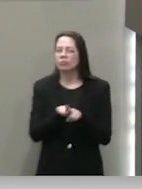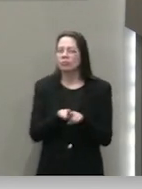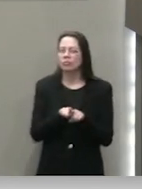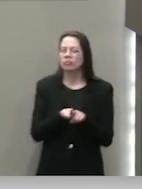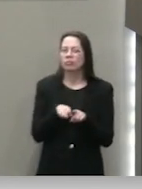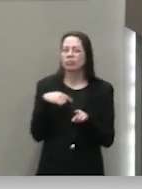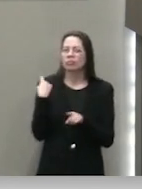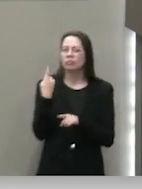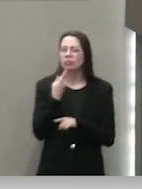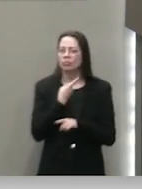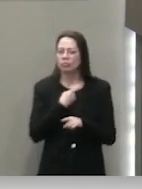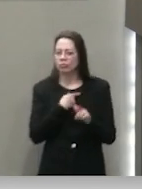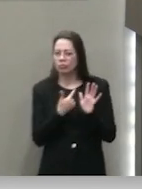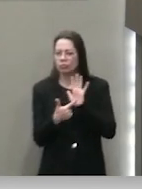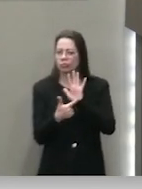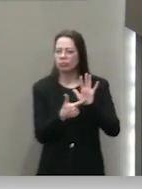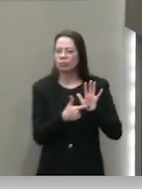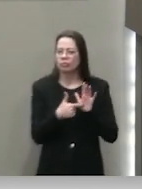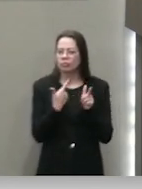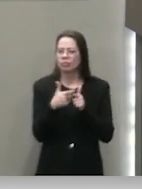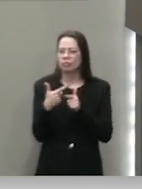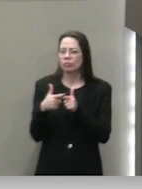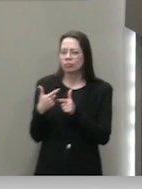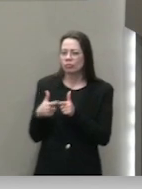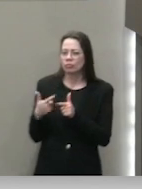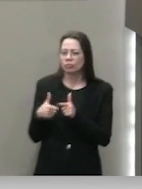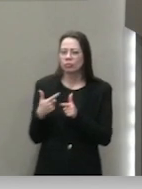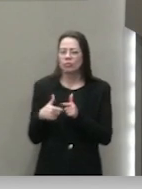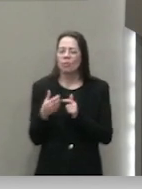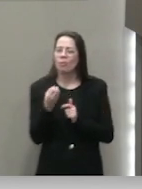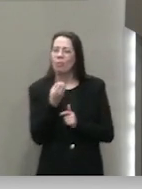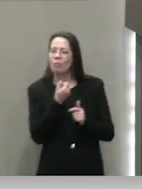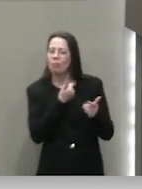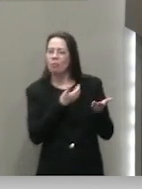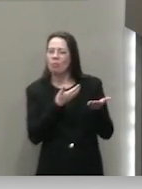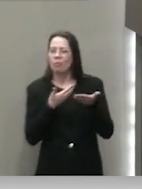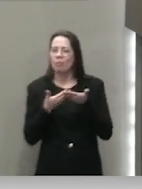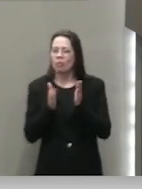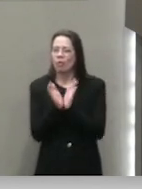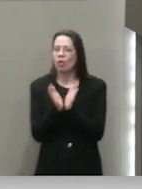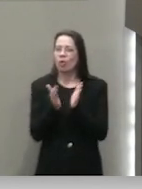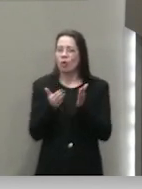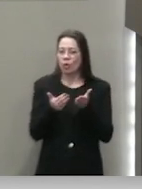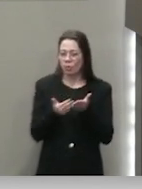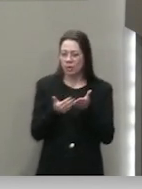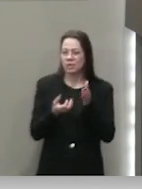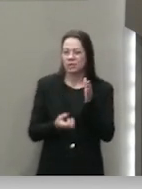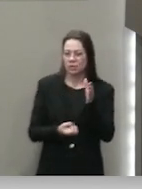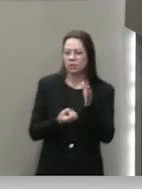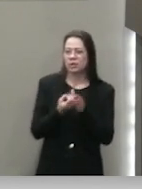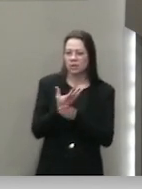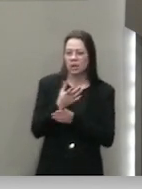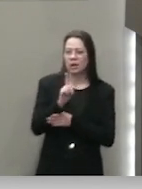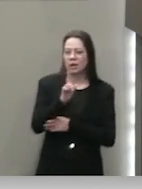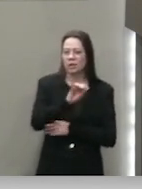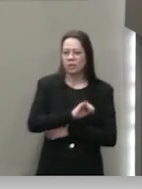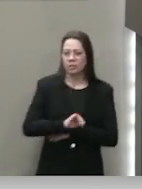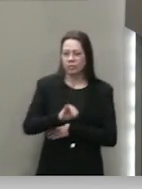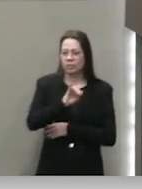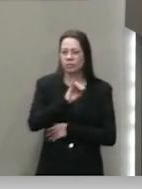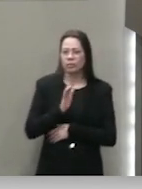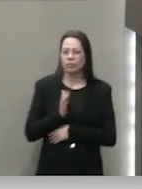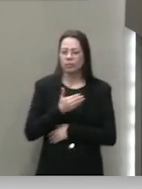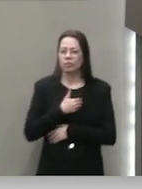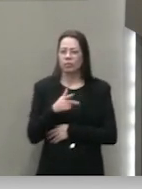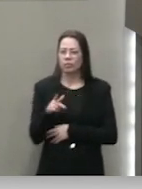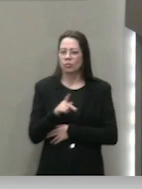à tona todos esses problemas que seriam muito bem-vindo, então, essa comissão, é a questão das exonerações. Como os nossos professores eles estão